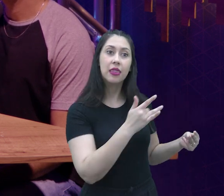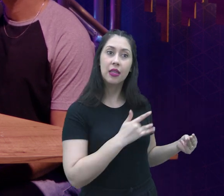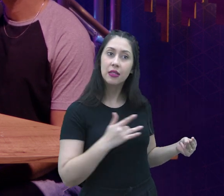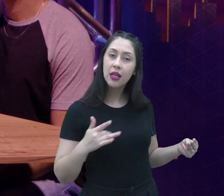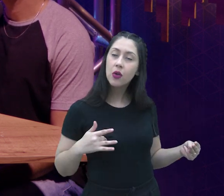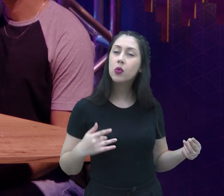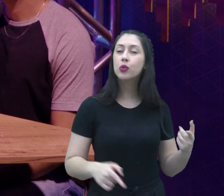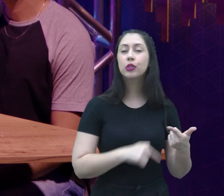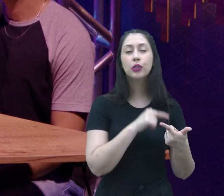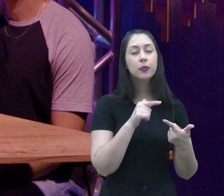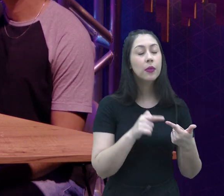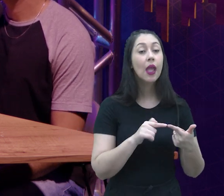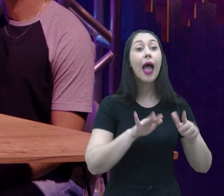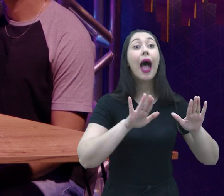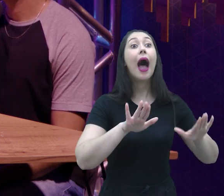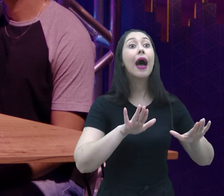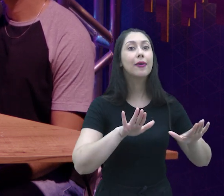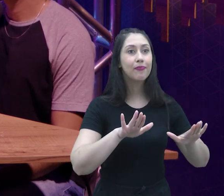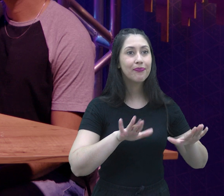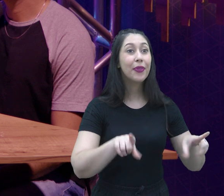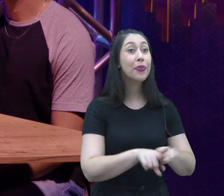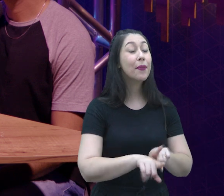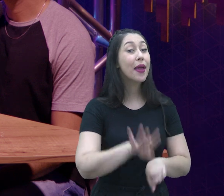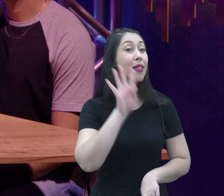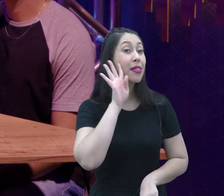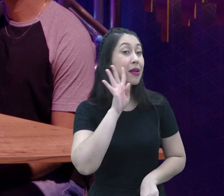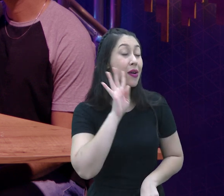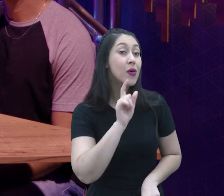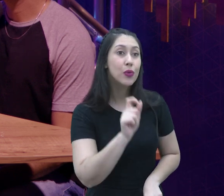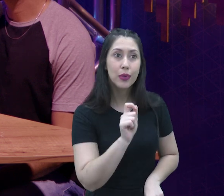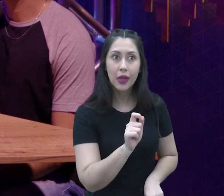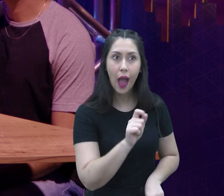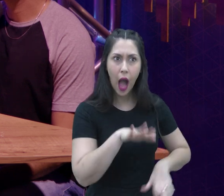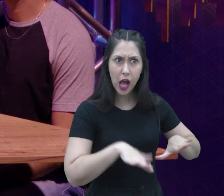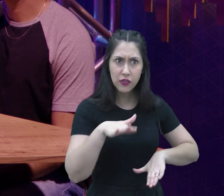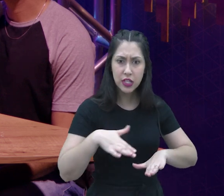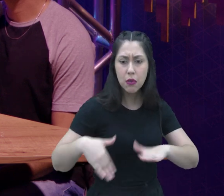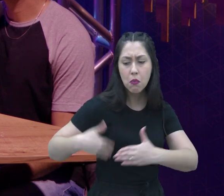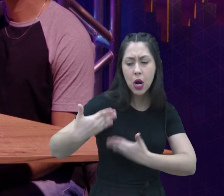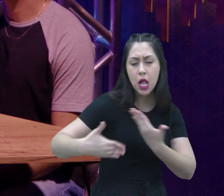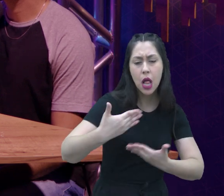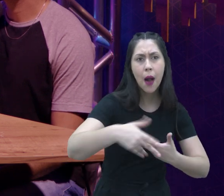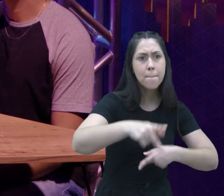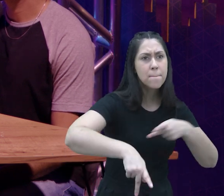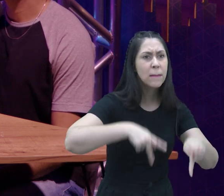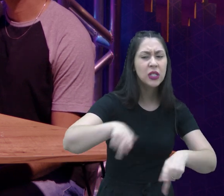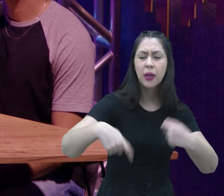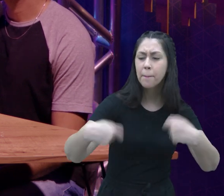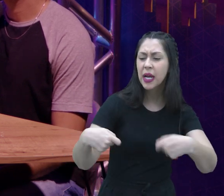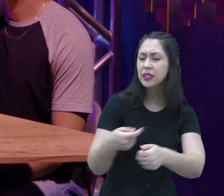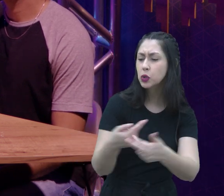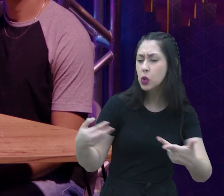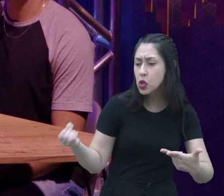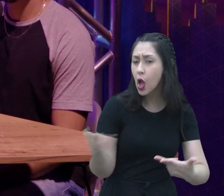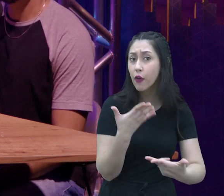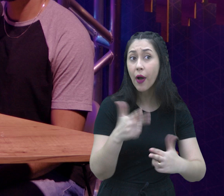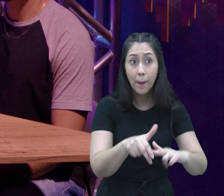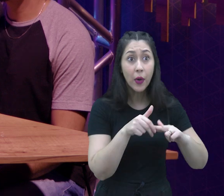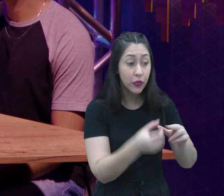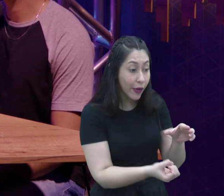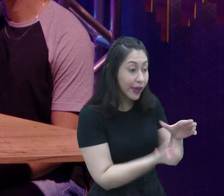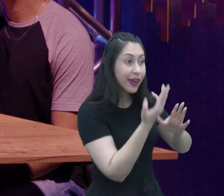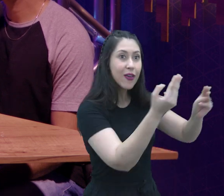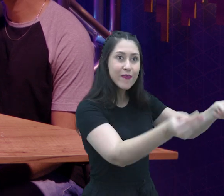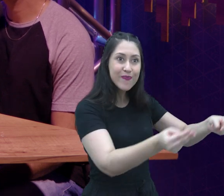tem o Ministério... é muito legal falar também que, conforme a necessidade da população, o Ministério é criado. Então,